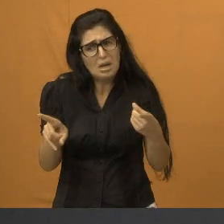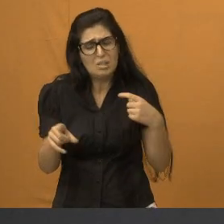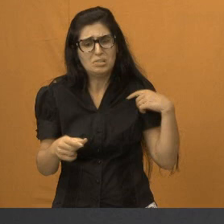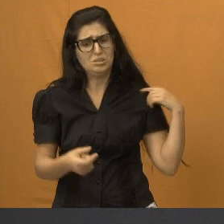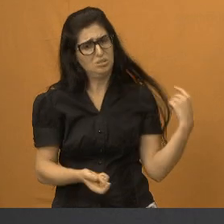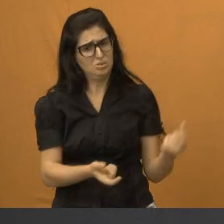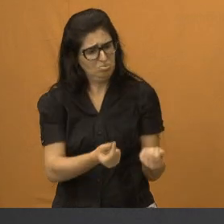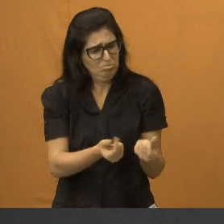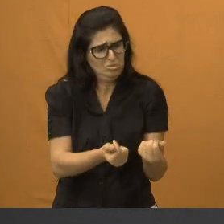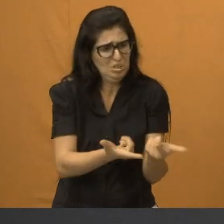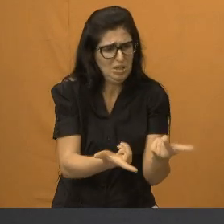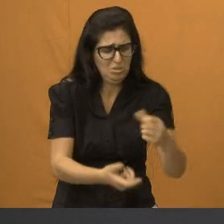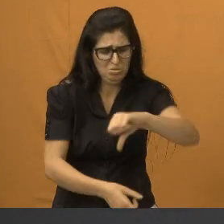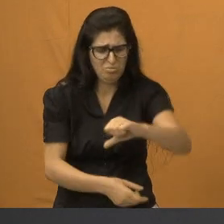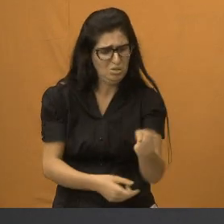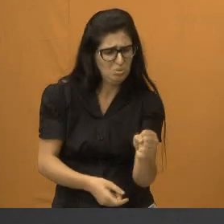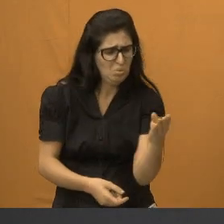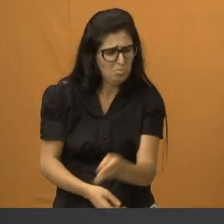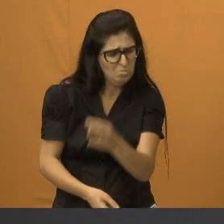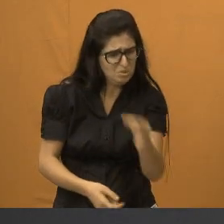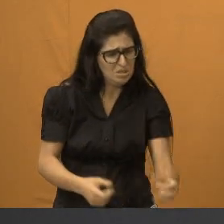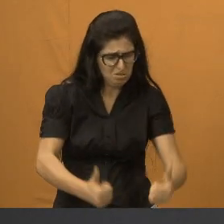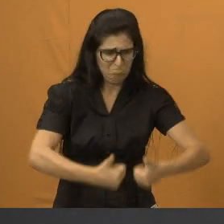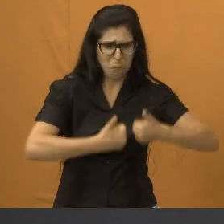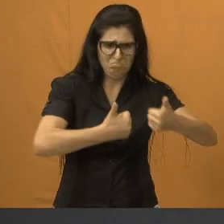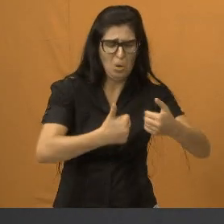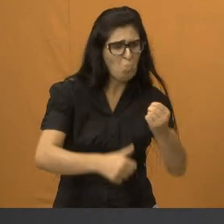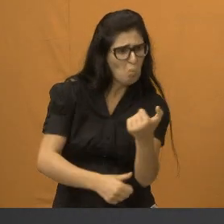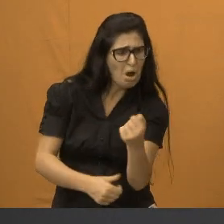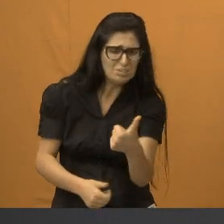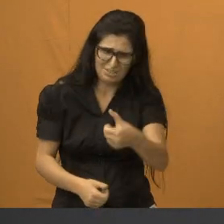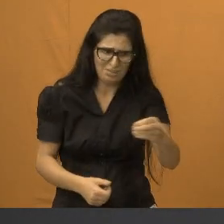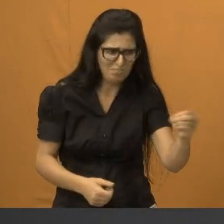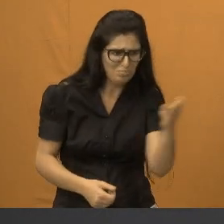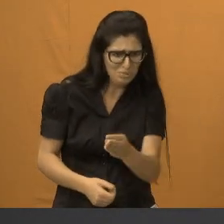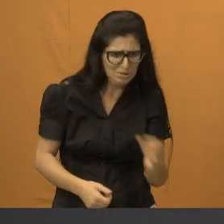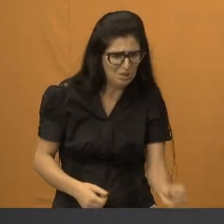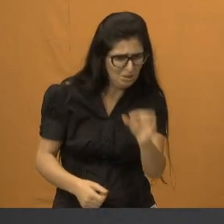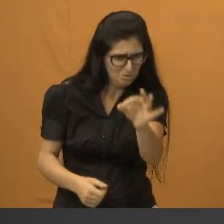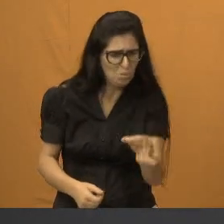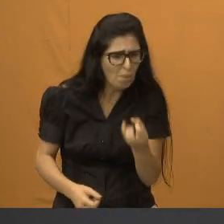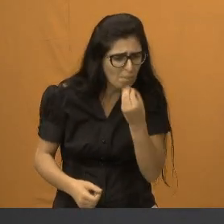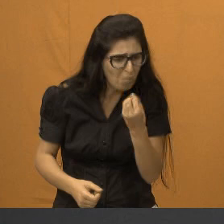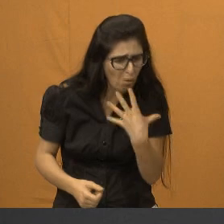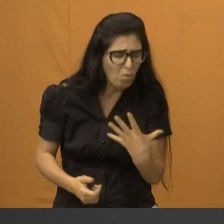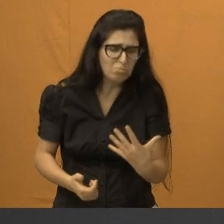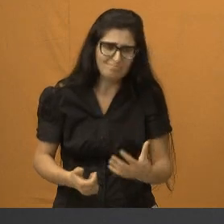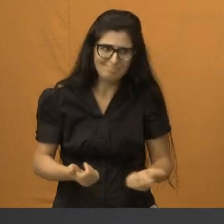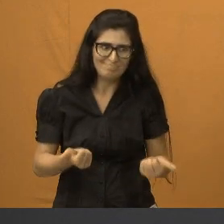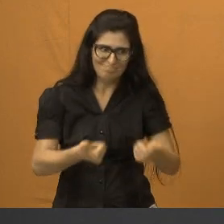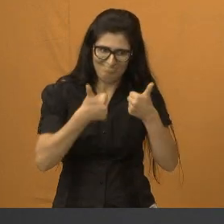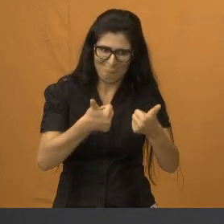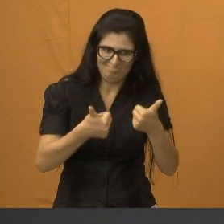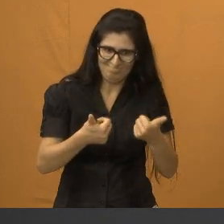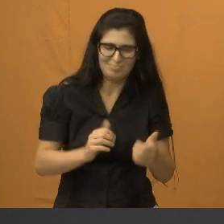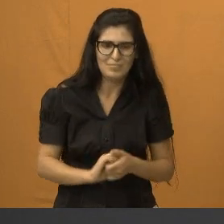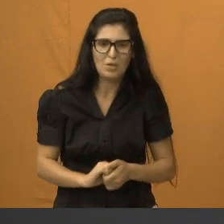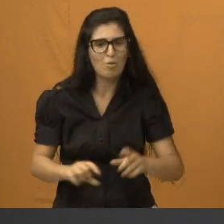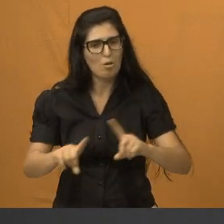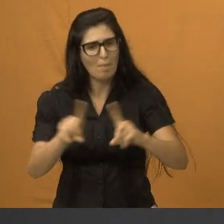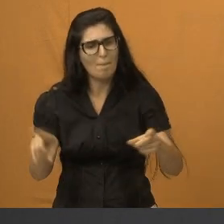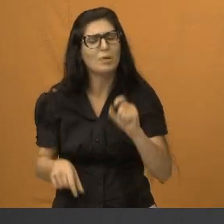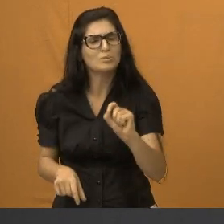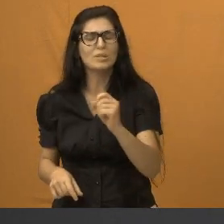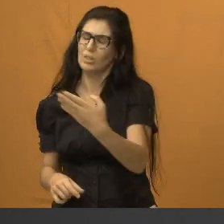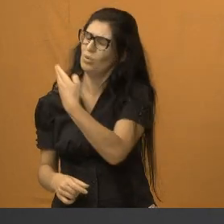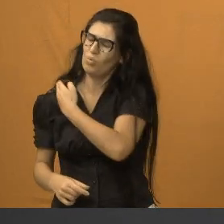Chegamos em 98% de acerto, né? Mas o que eu queria ressaltar é só esse combate mesmo que o governo do Estado